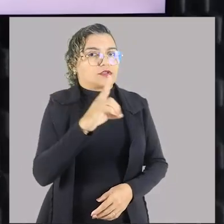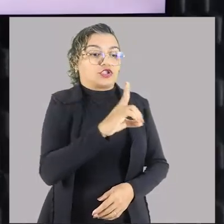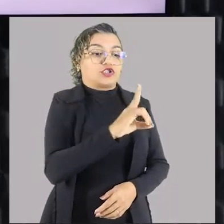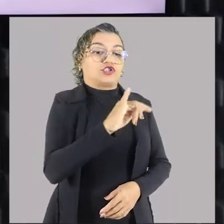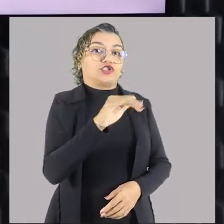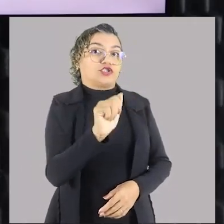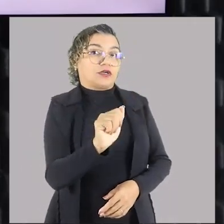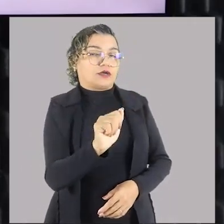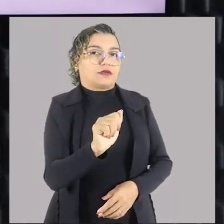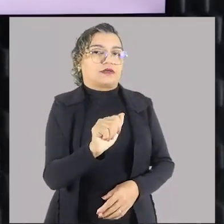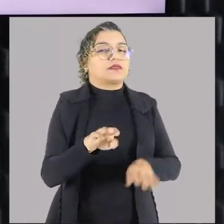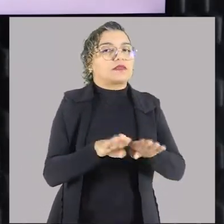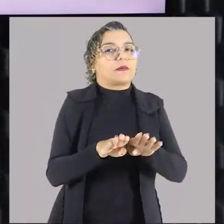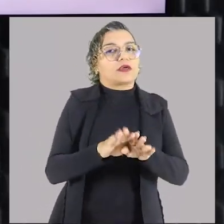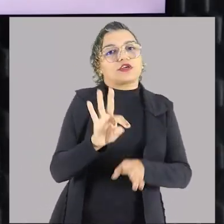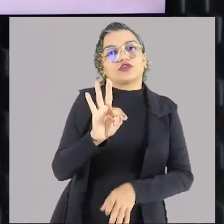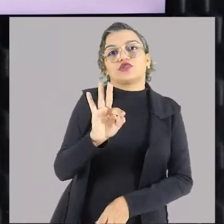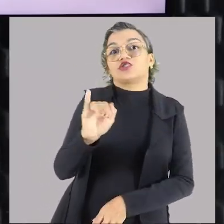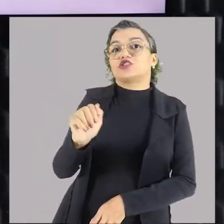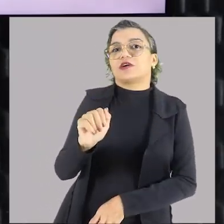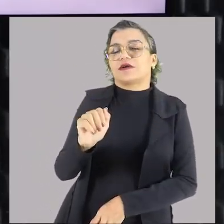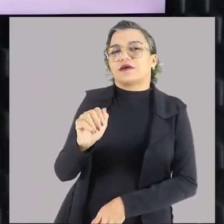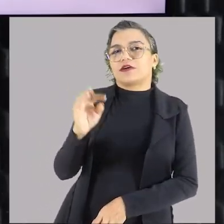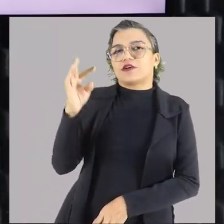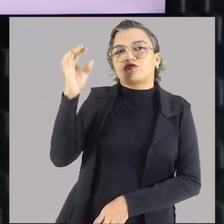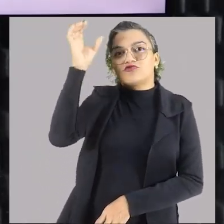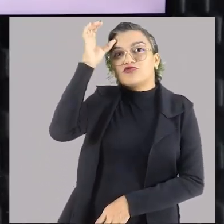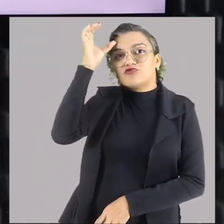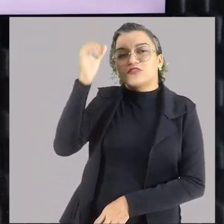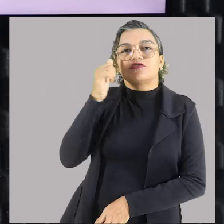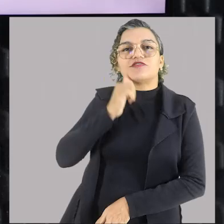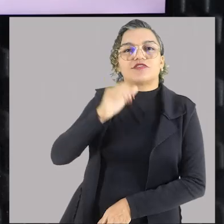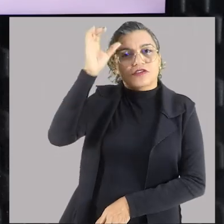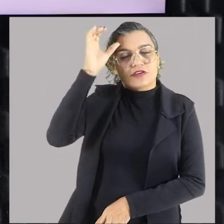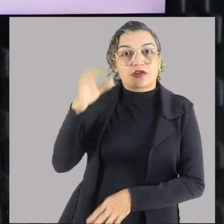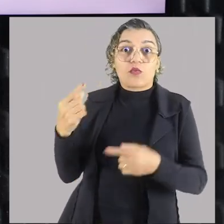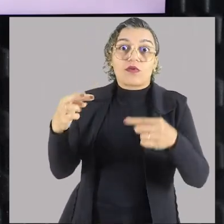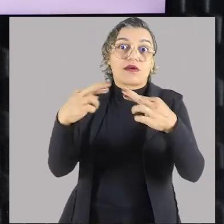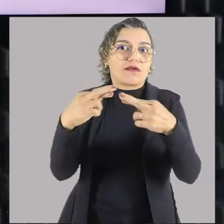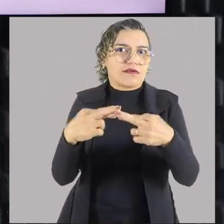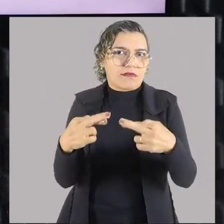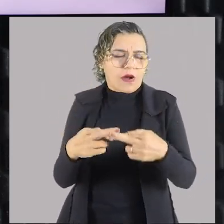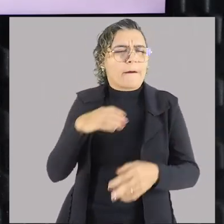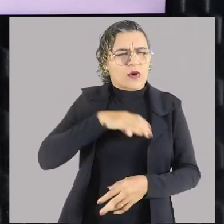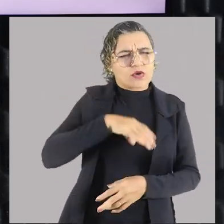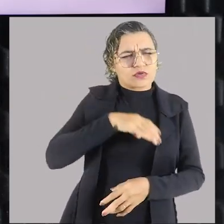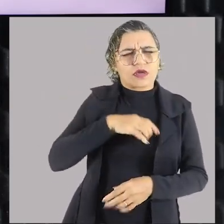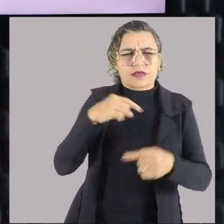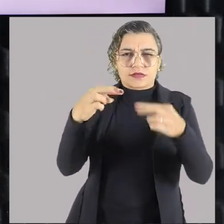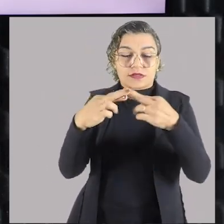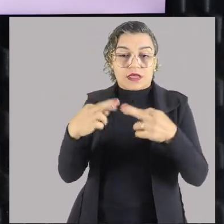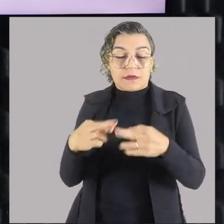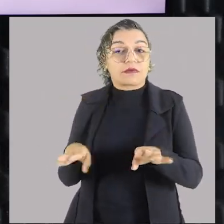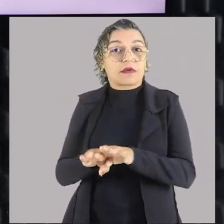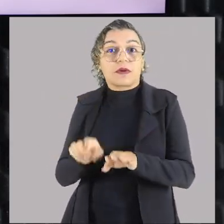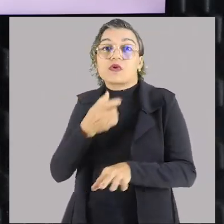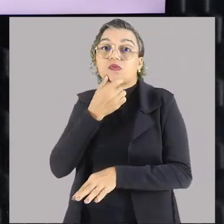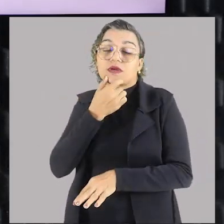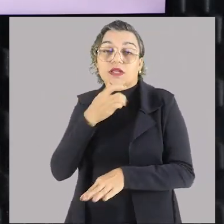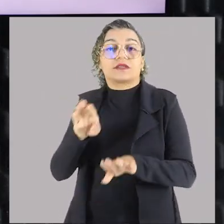muito o caso de vocês, mas vale pela questão da interação social. Então, em inglês, isso também é muito